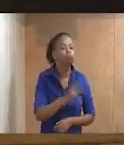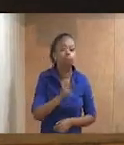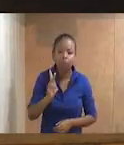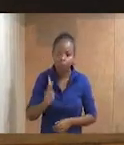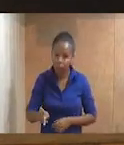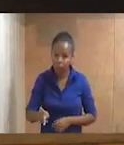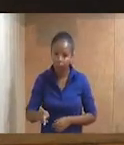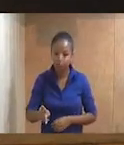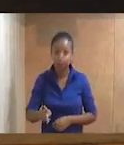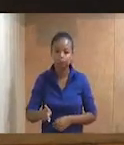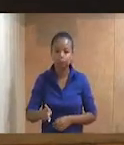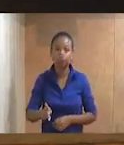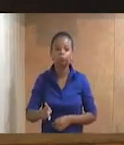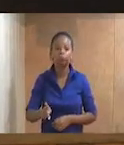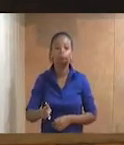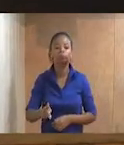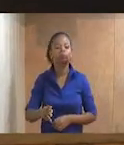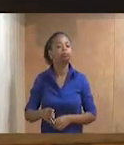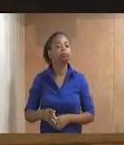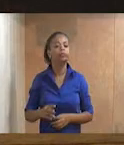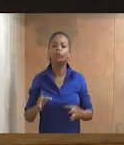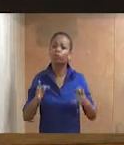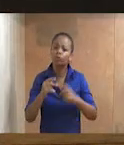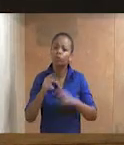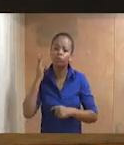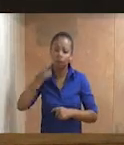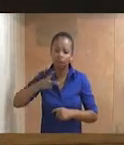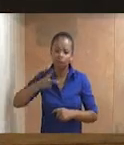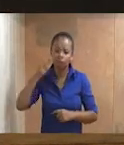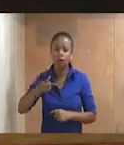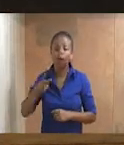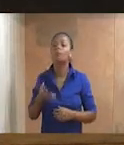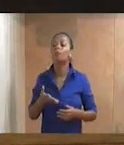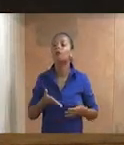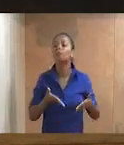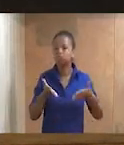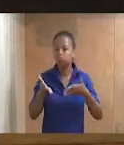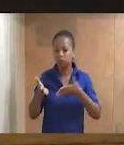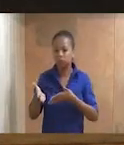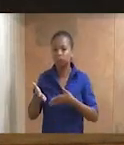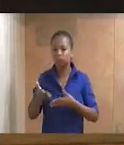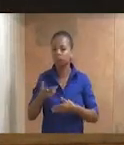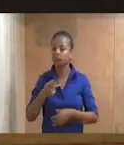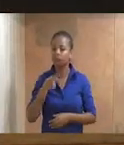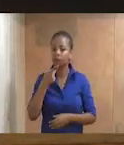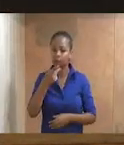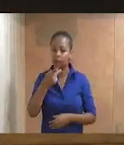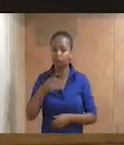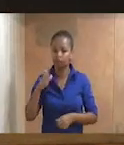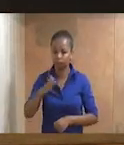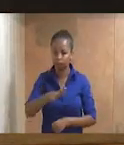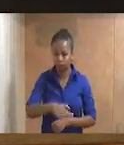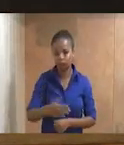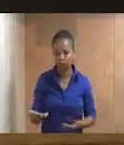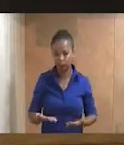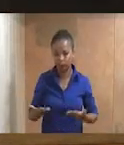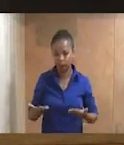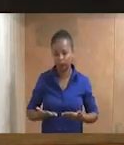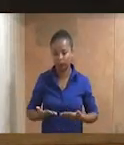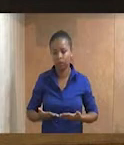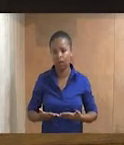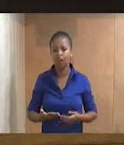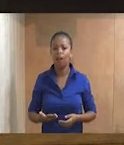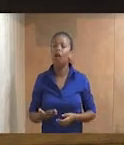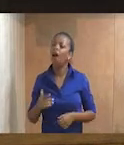senhores vereadores, eu venho nesta tribuna, nesta tarde hoje, eu que já estou aqui há quase